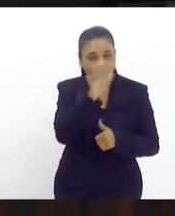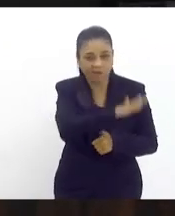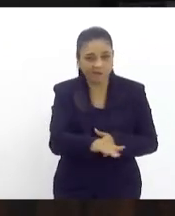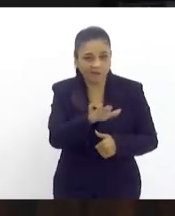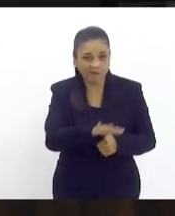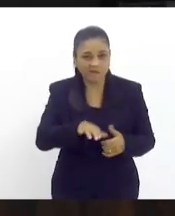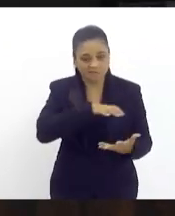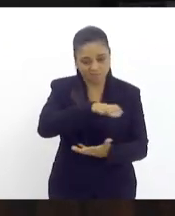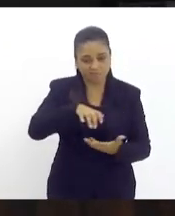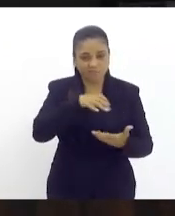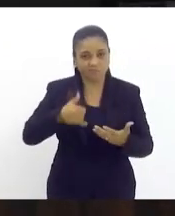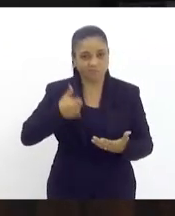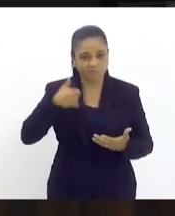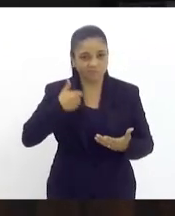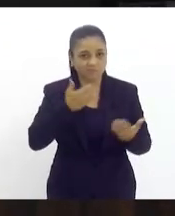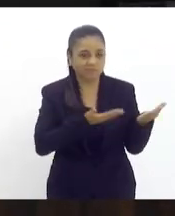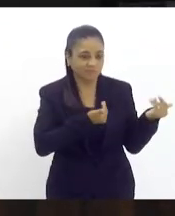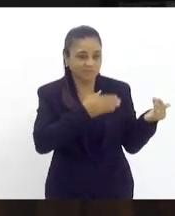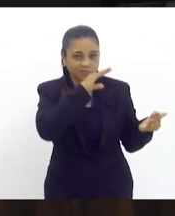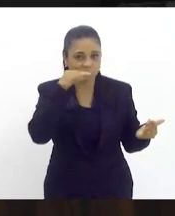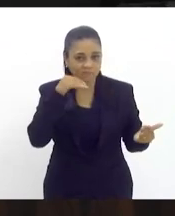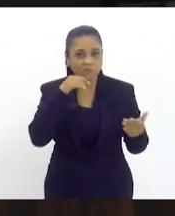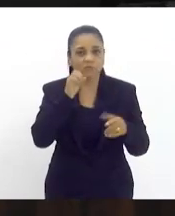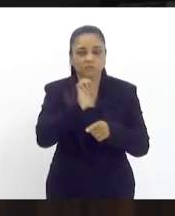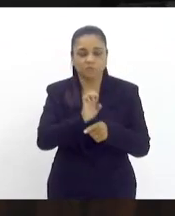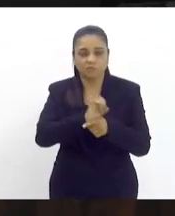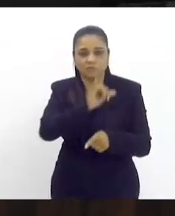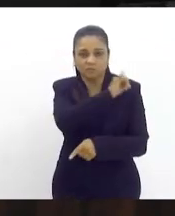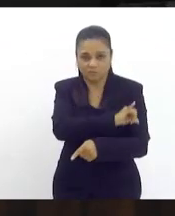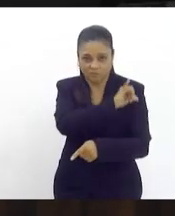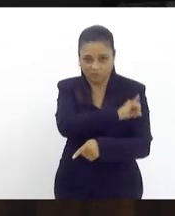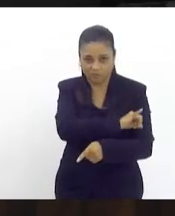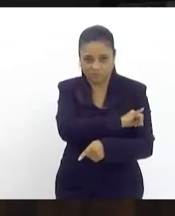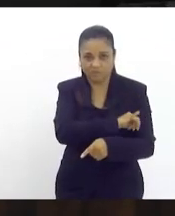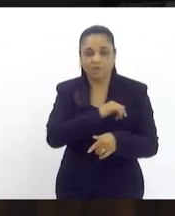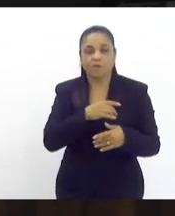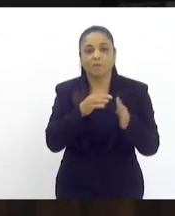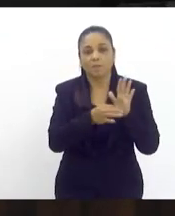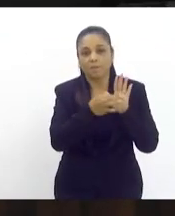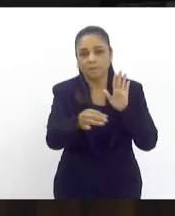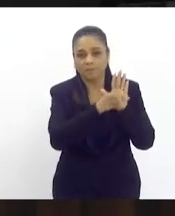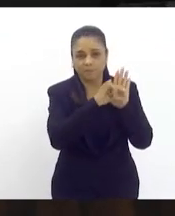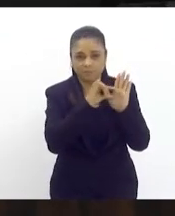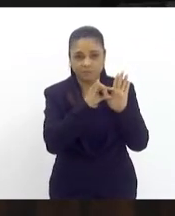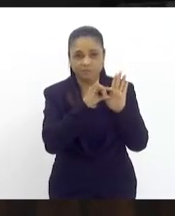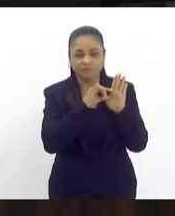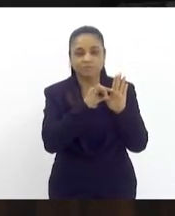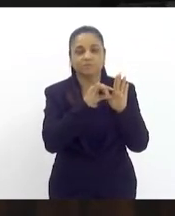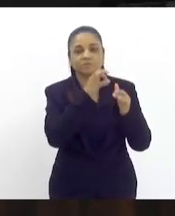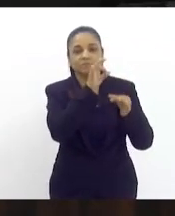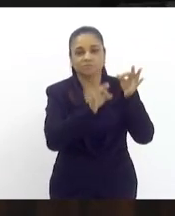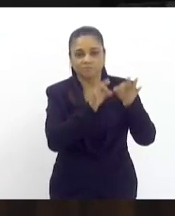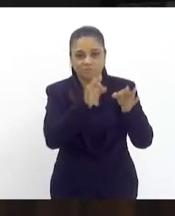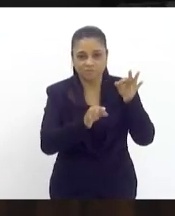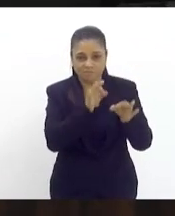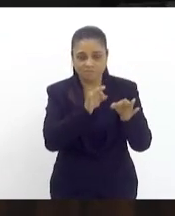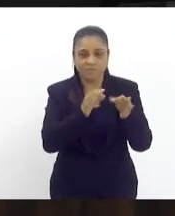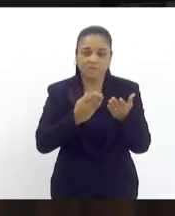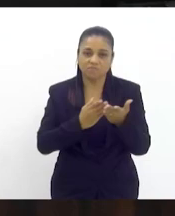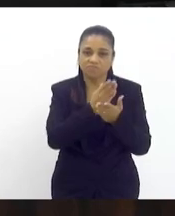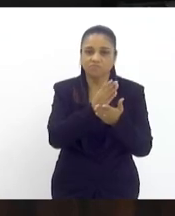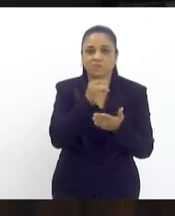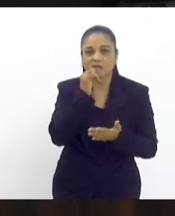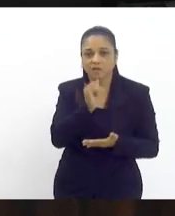e o adolescente no âmbito do Estado do Rio de Janeiro parecida comissão de indicações legislativas favorável